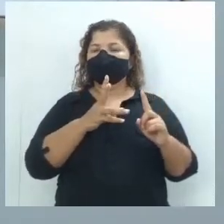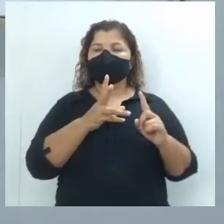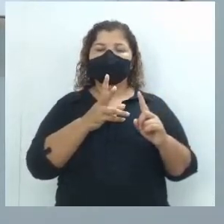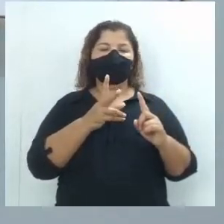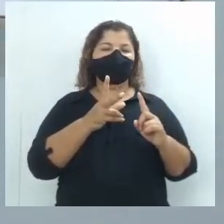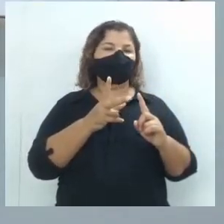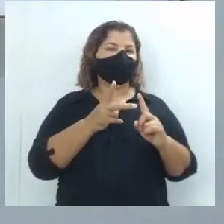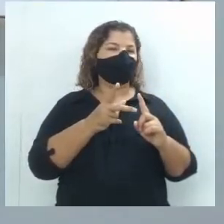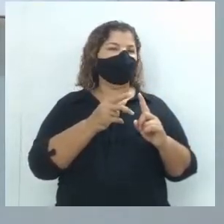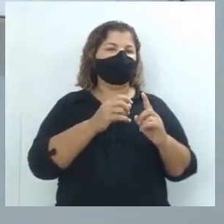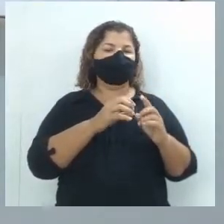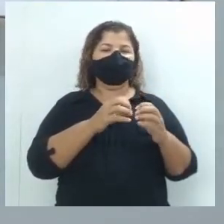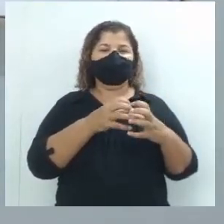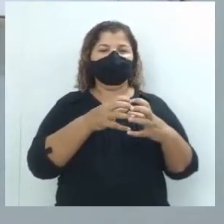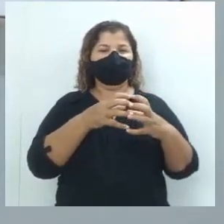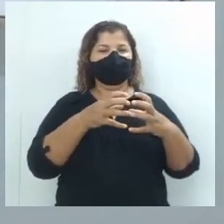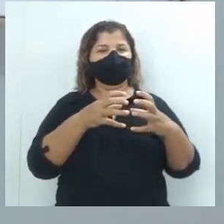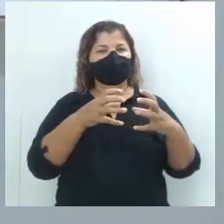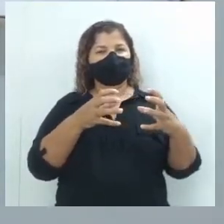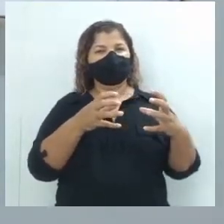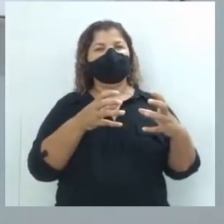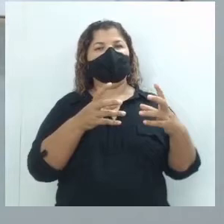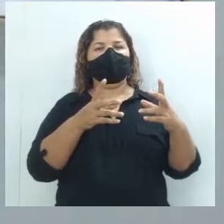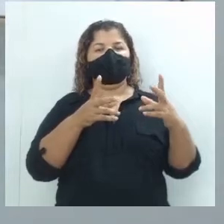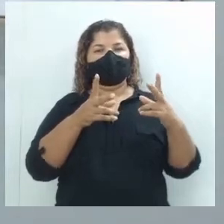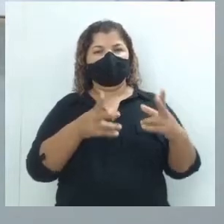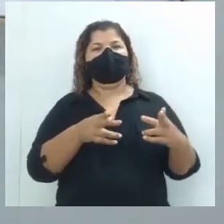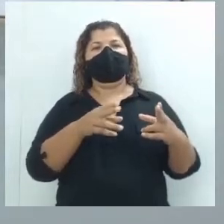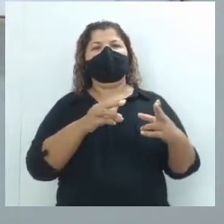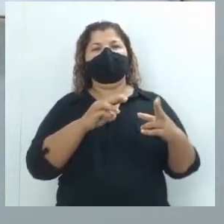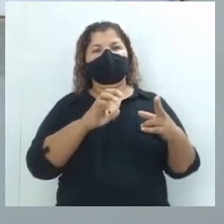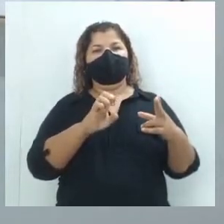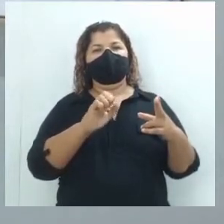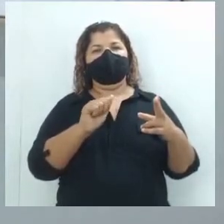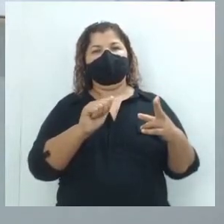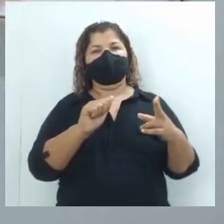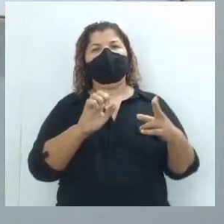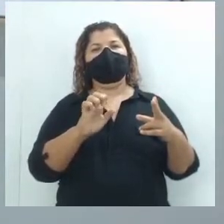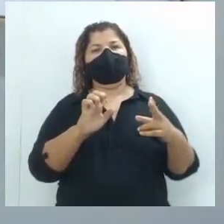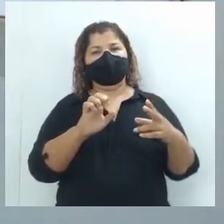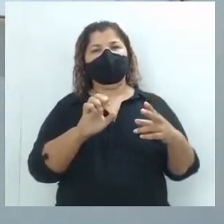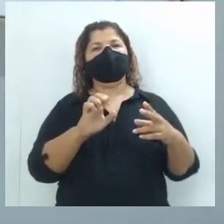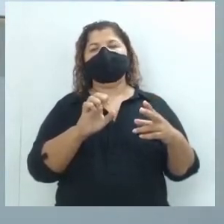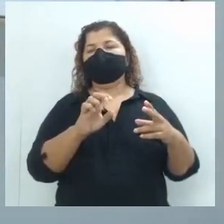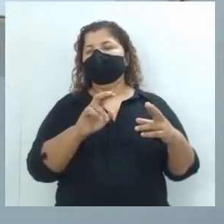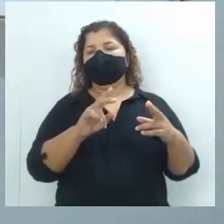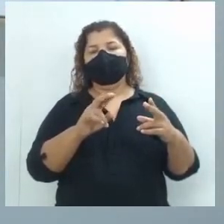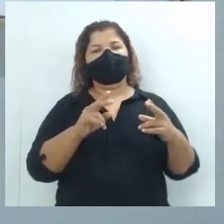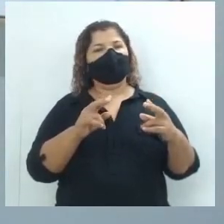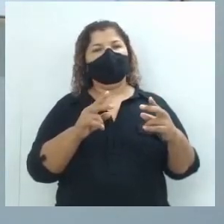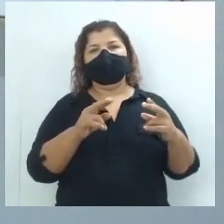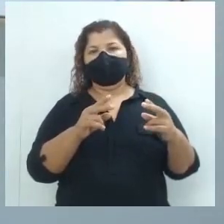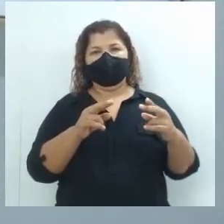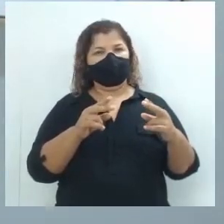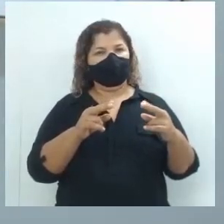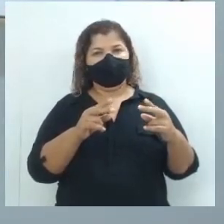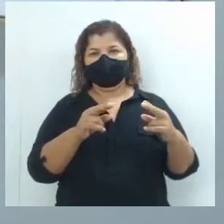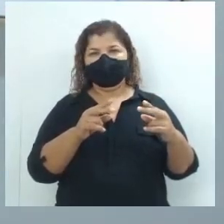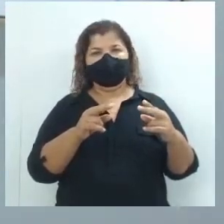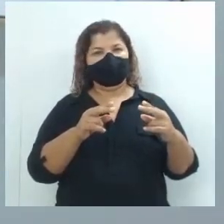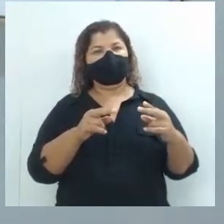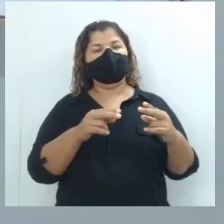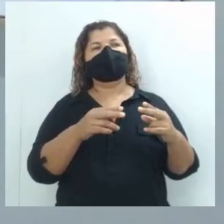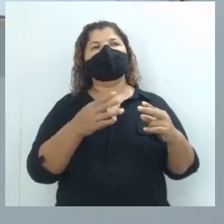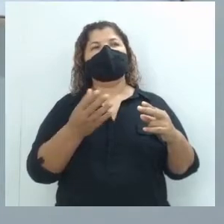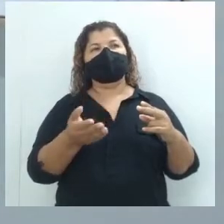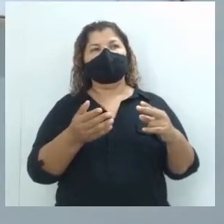que vão ser produzidos aqui dentro, eles têm que sair da célula iguais à mãe.